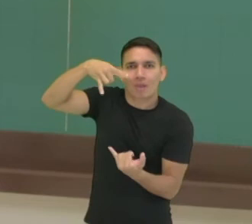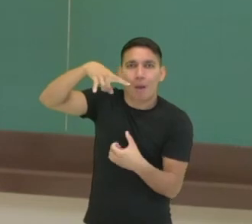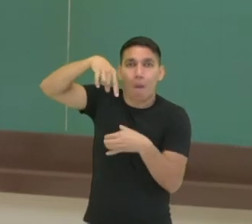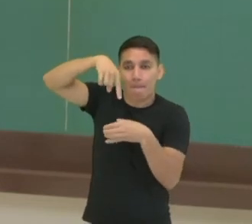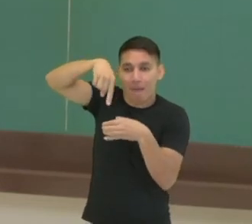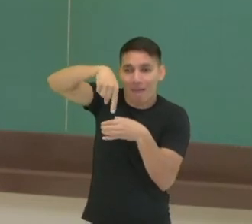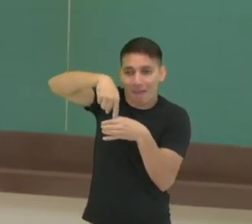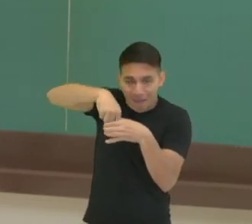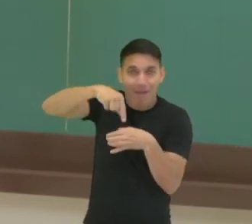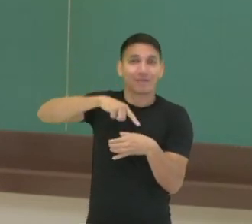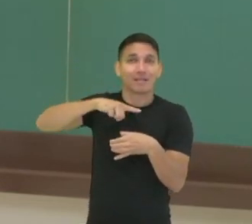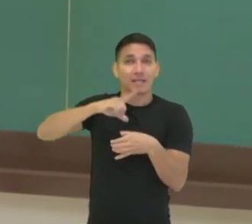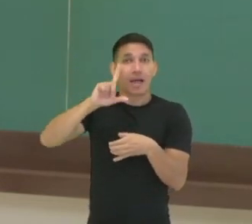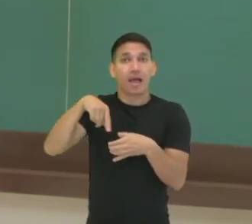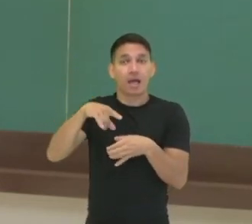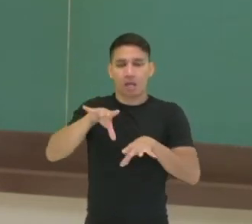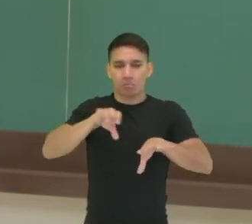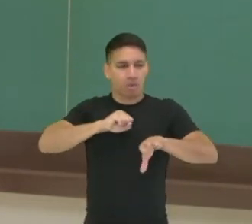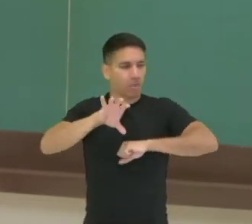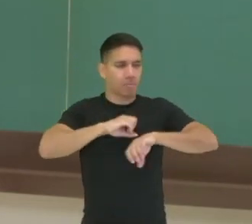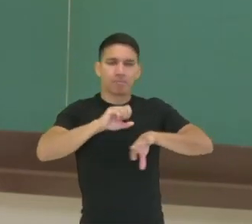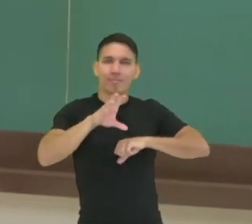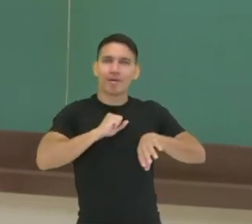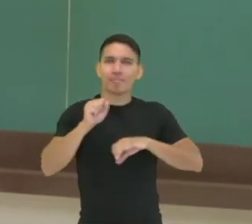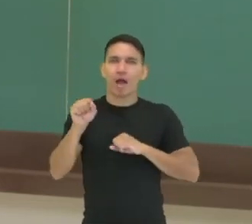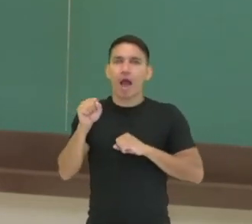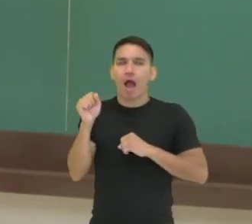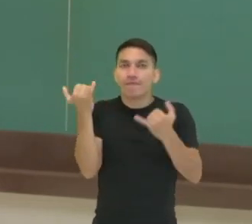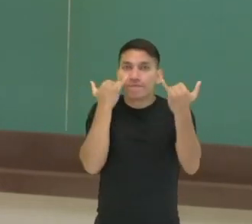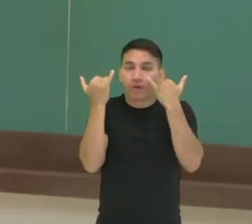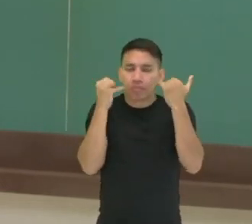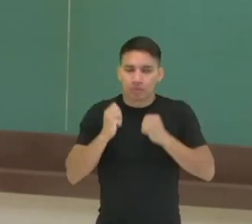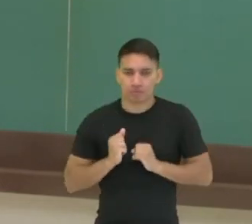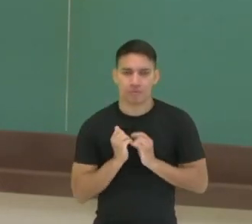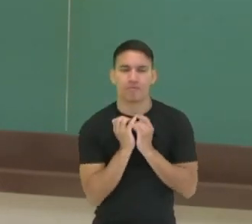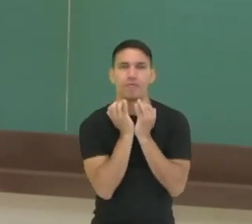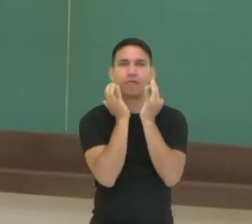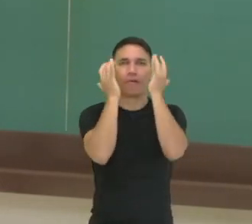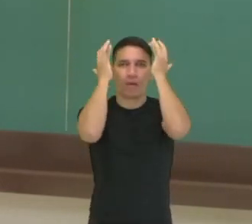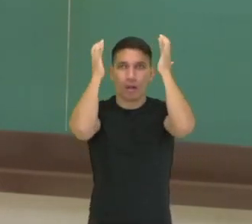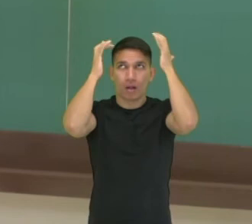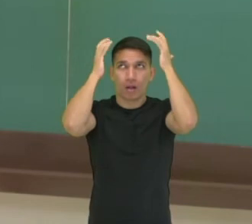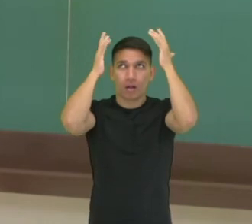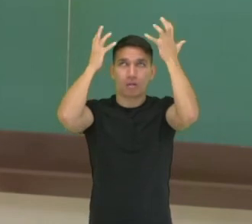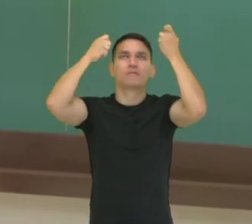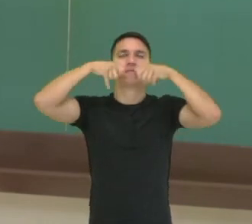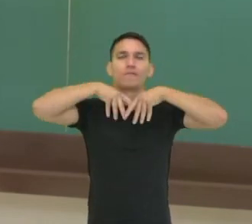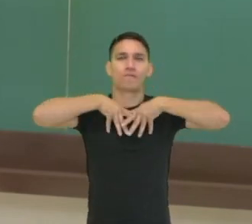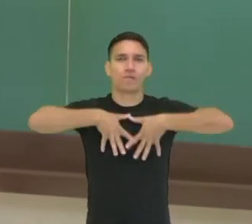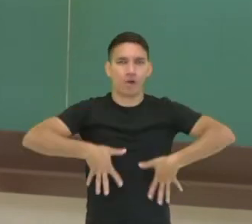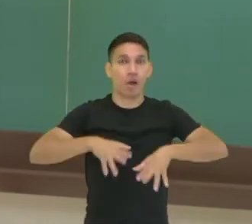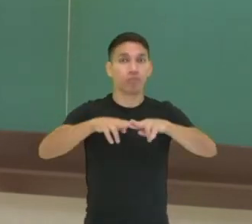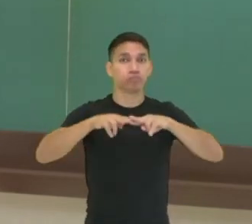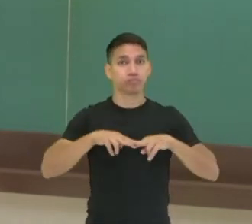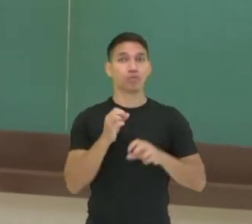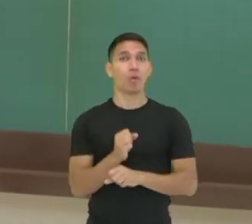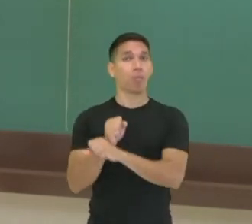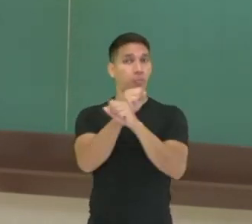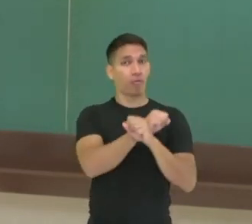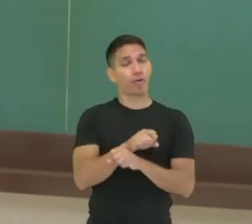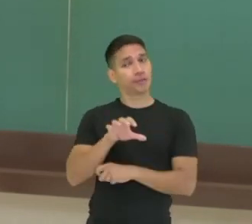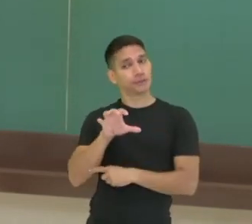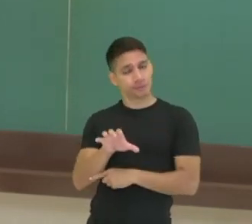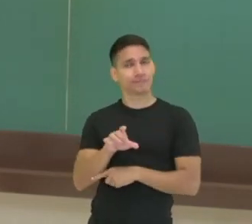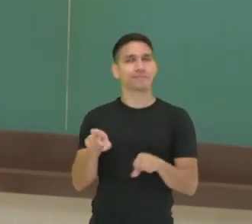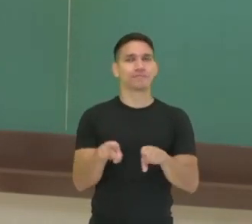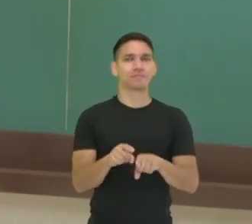essas informações vão sendo levadas para o nosso corpo. Por isso, protege essa estrutura tão vital.